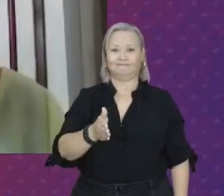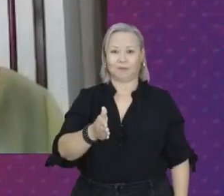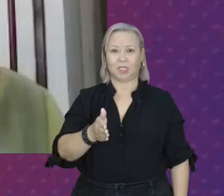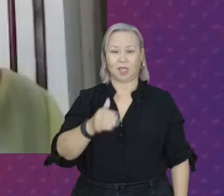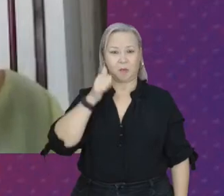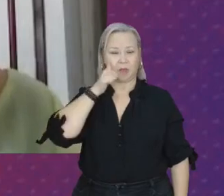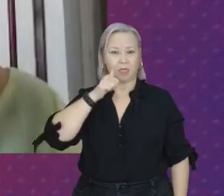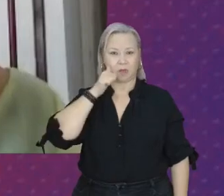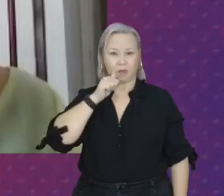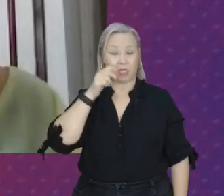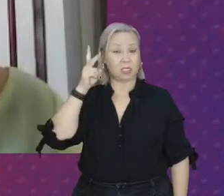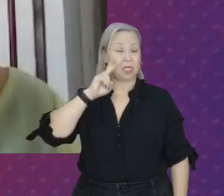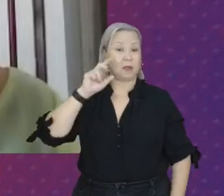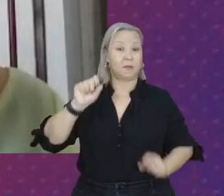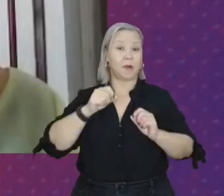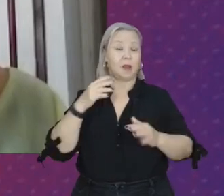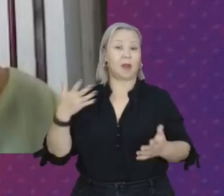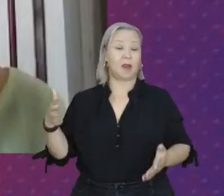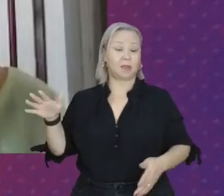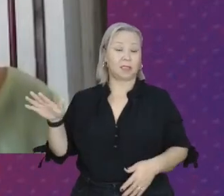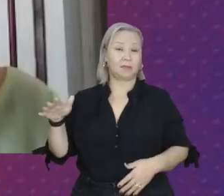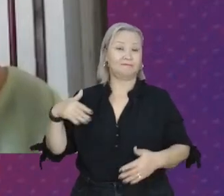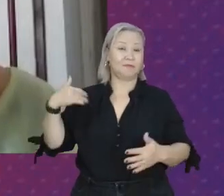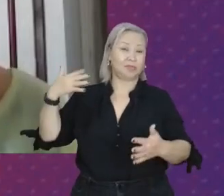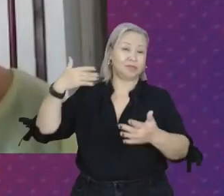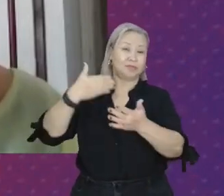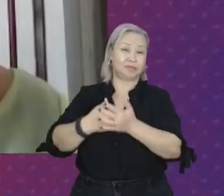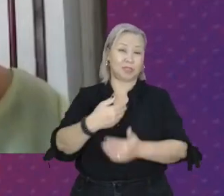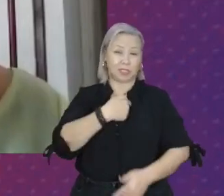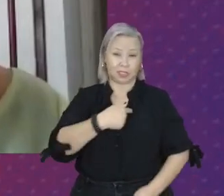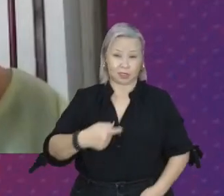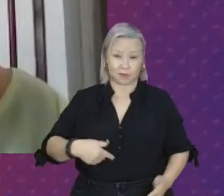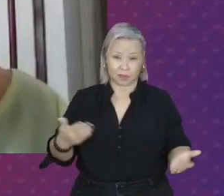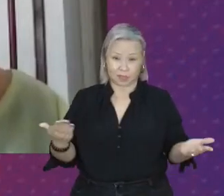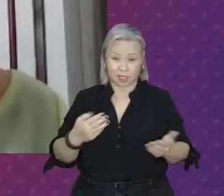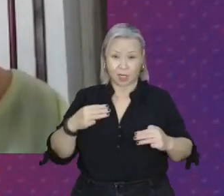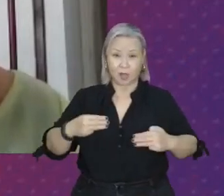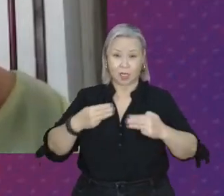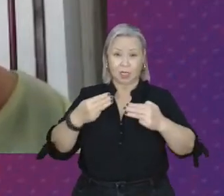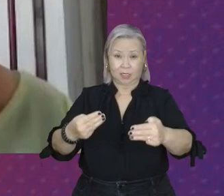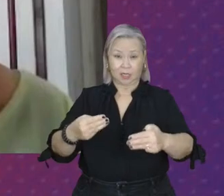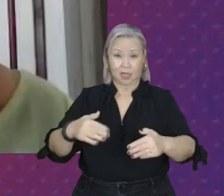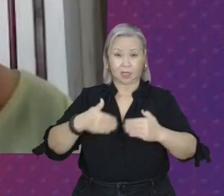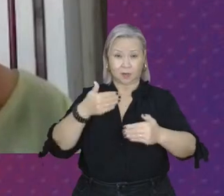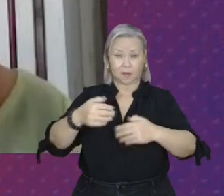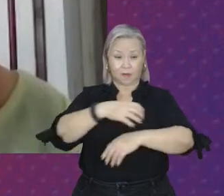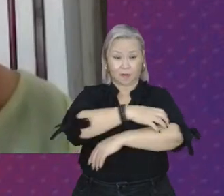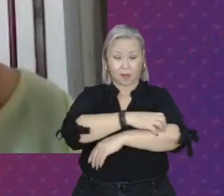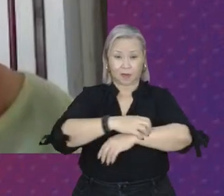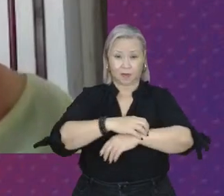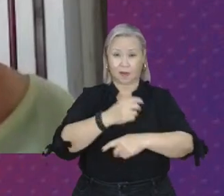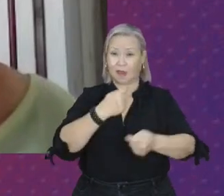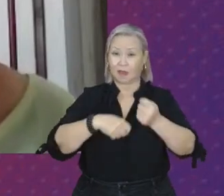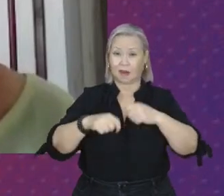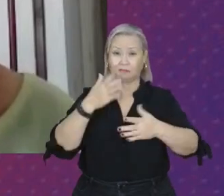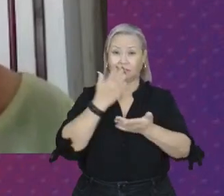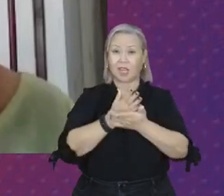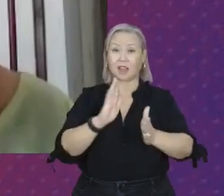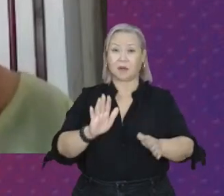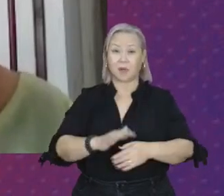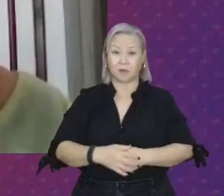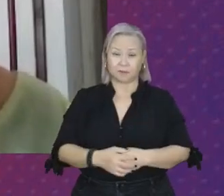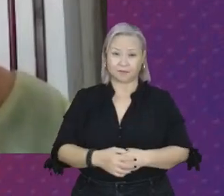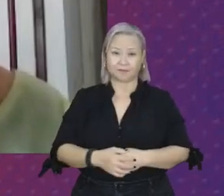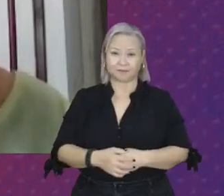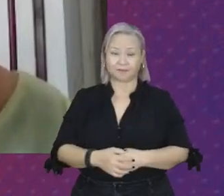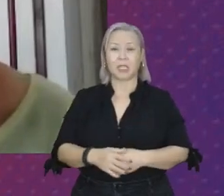lembrar que, na passagem desses governos recentes, o Ministério de Desenvolvimento Agrário deixou de existir. E, com isso, deixou de existir também